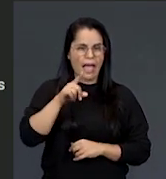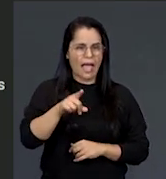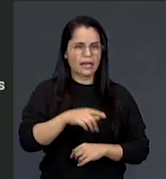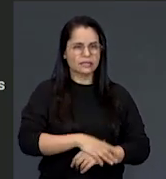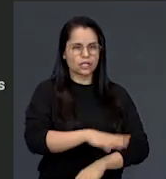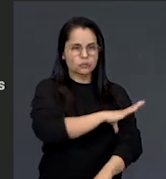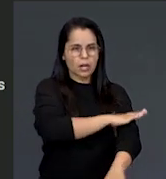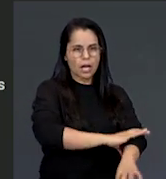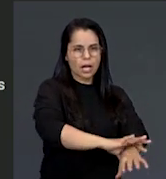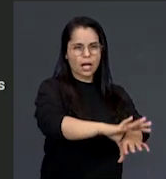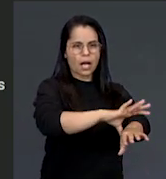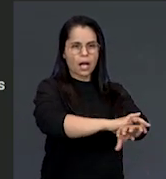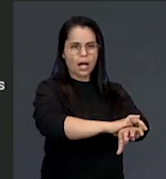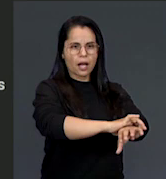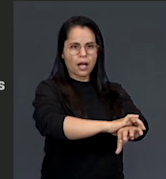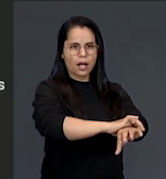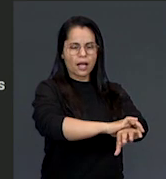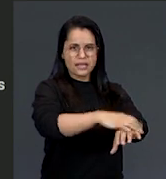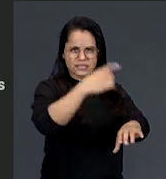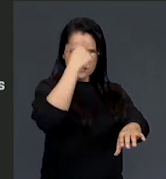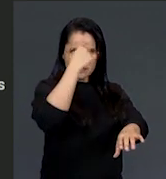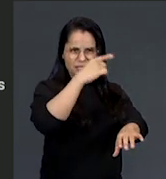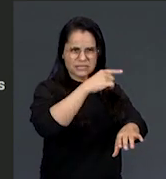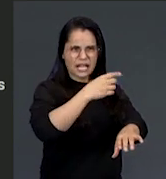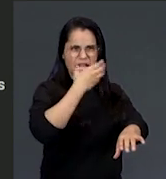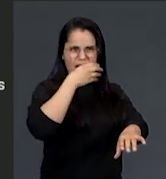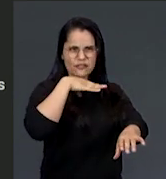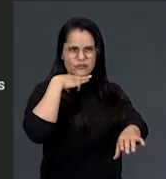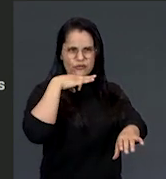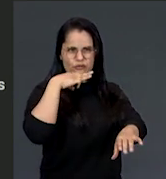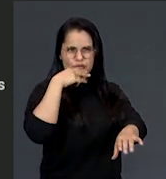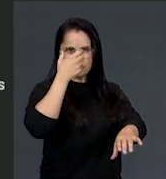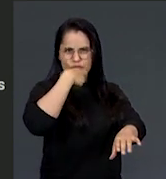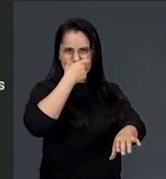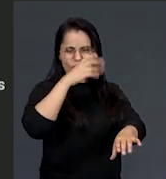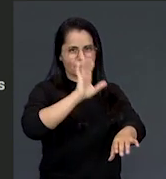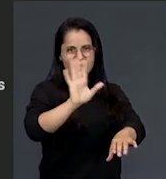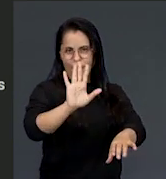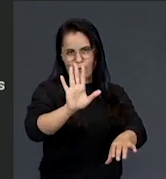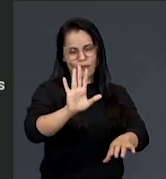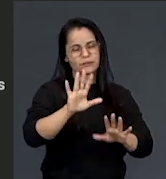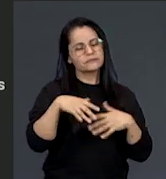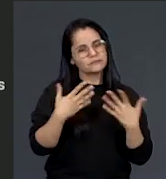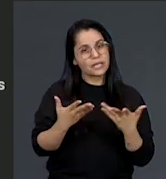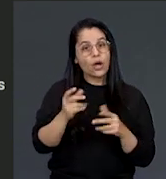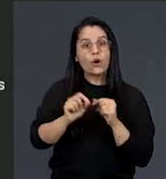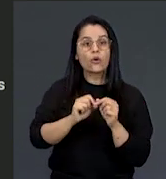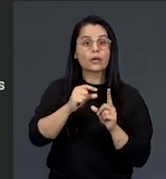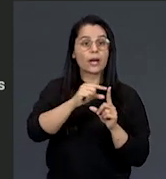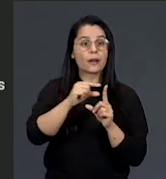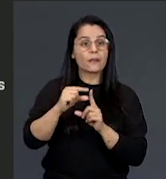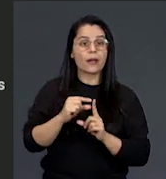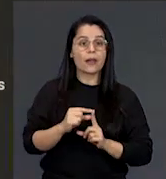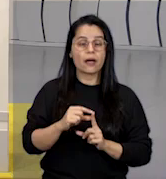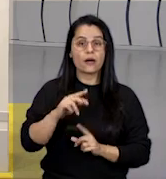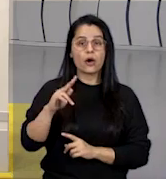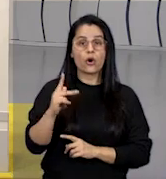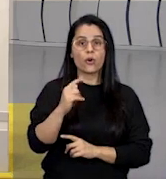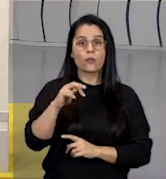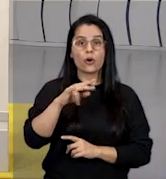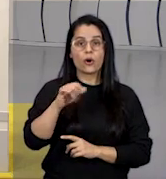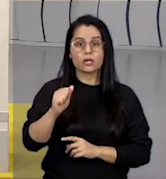manga comprida, ninguém vai pensar que é uma manga, uma fruta comprida, certo? As palavras homônimas vêm de